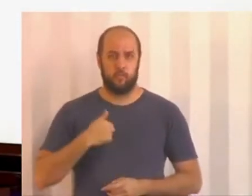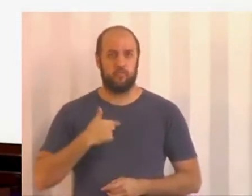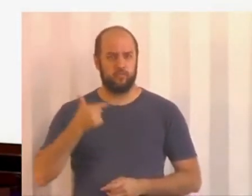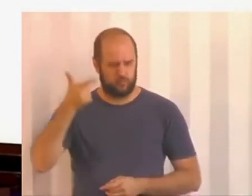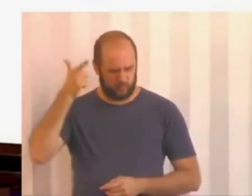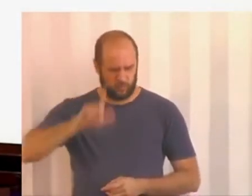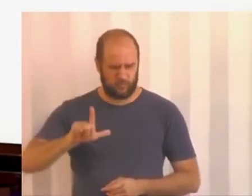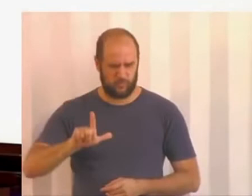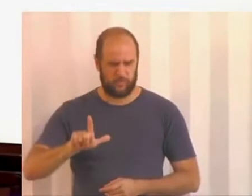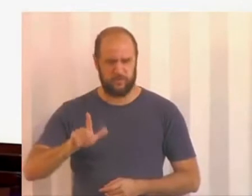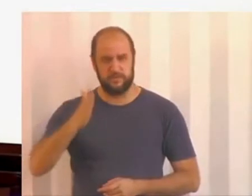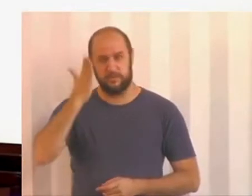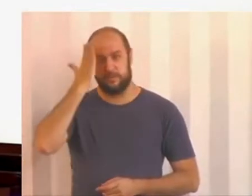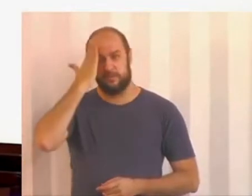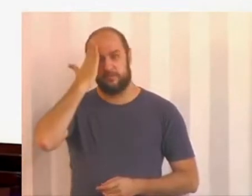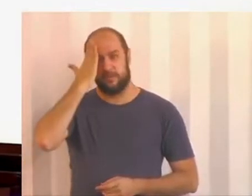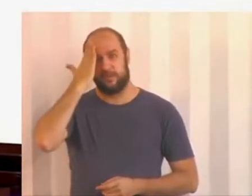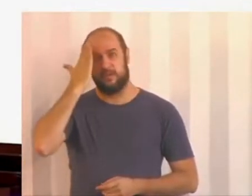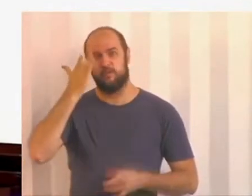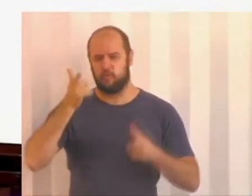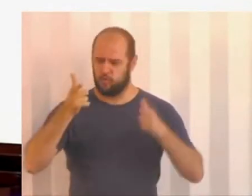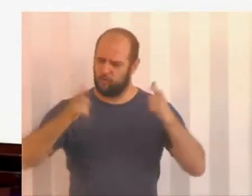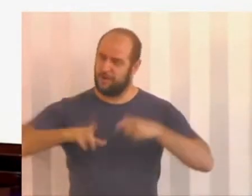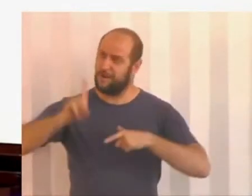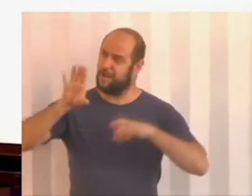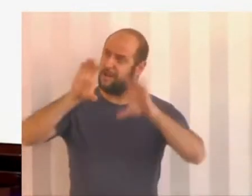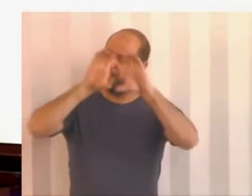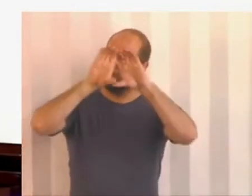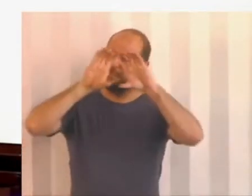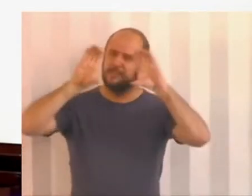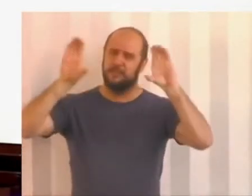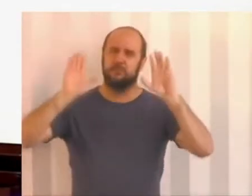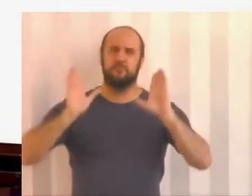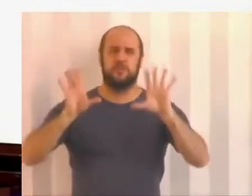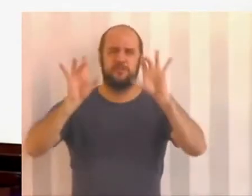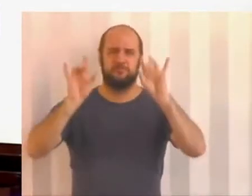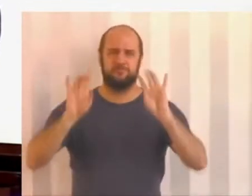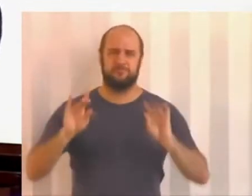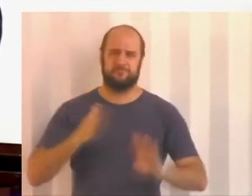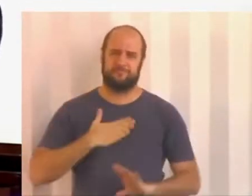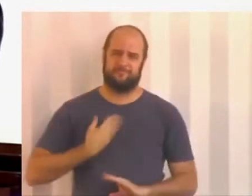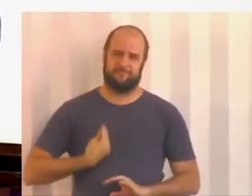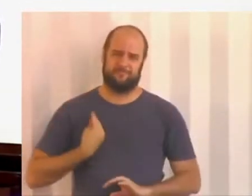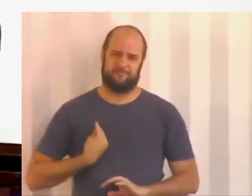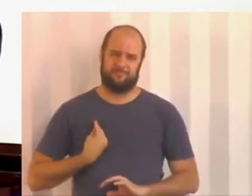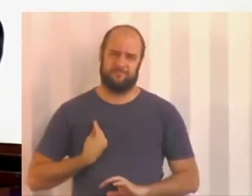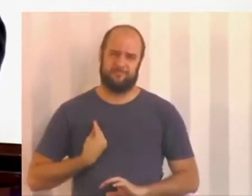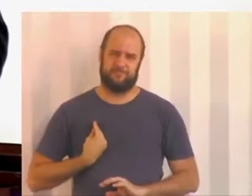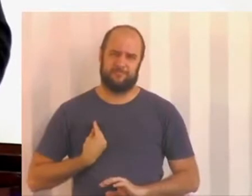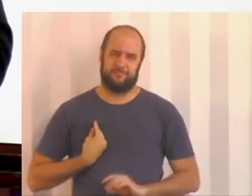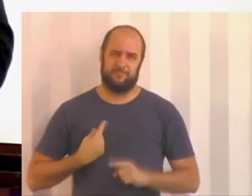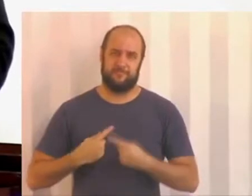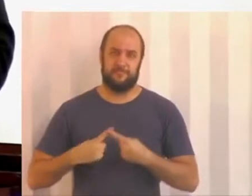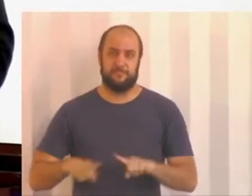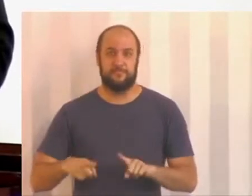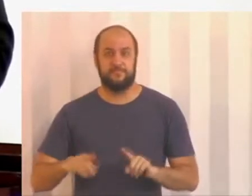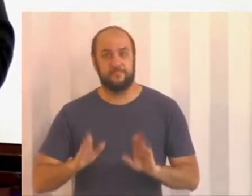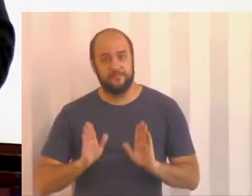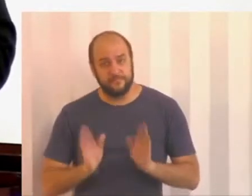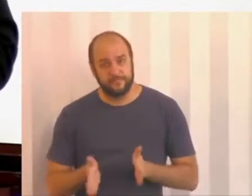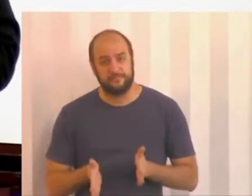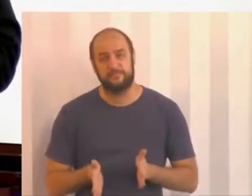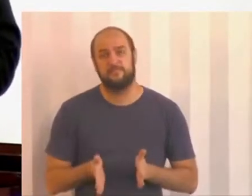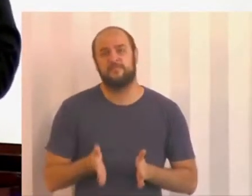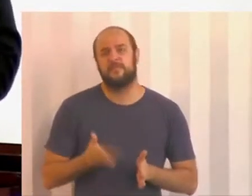de que o lugar lá no céu já está reservado para mim, e é lá que eu vou morar. Mas enquanto aqui eu estou vivendo, eu